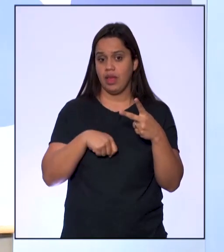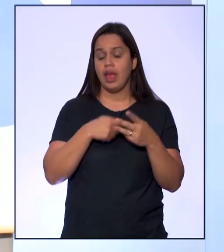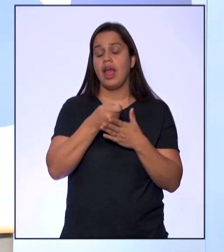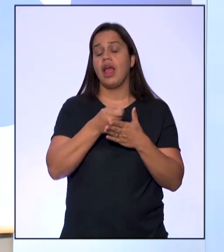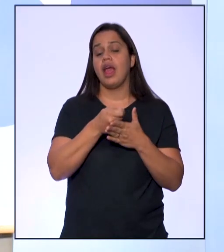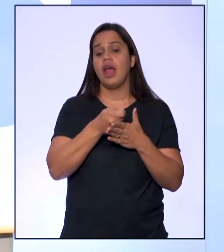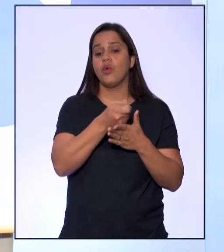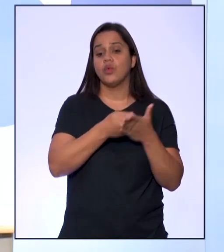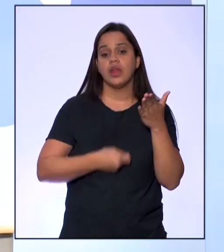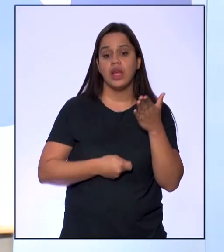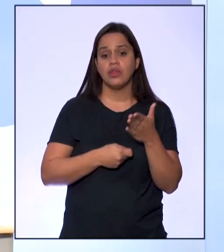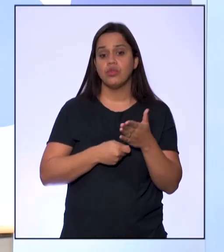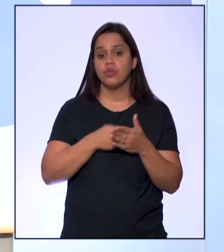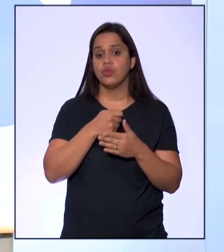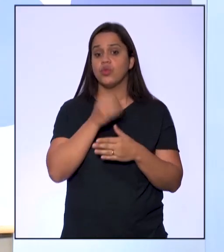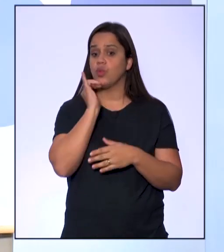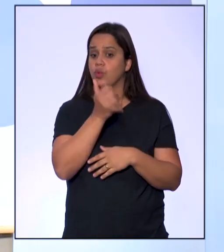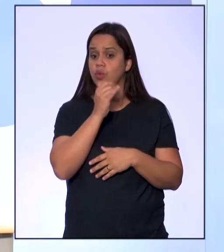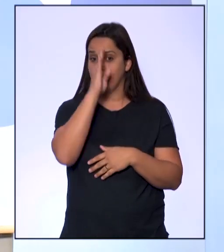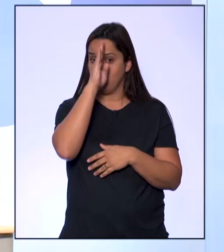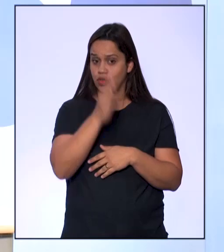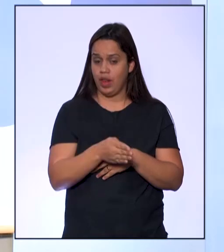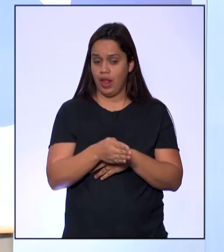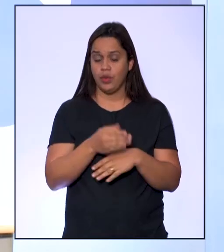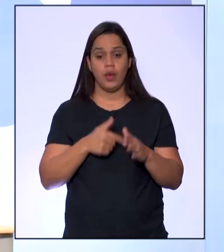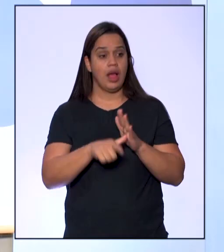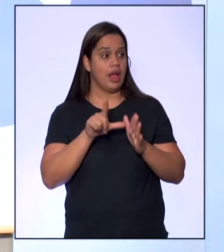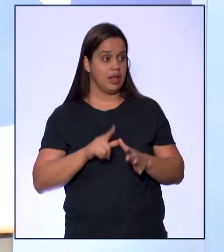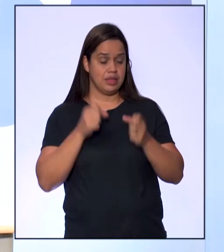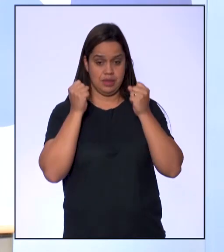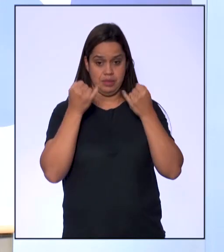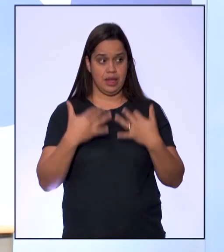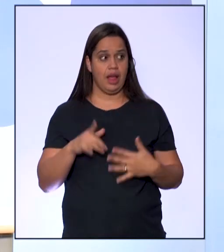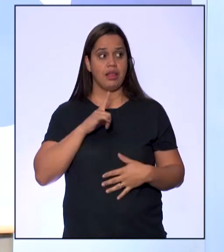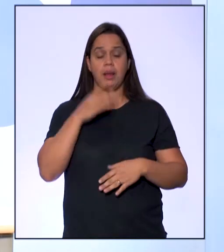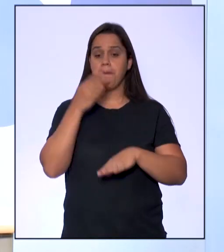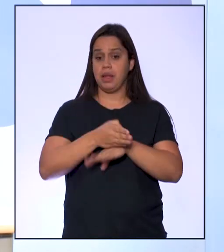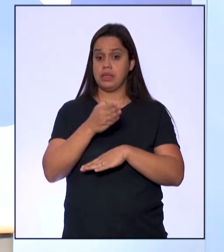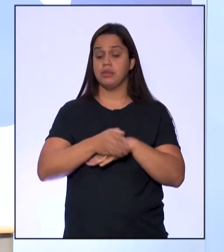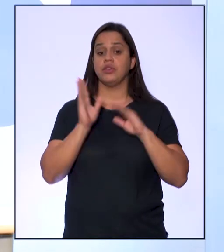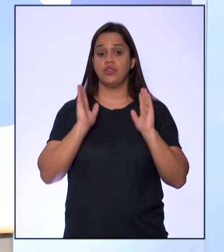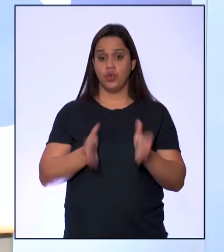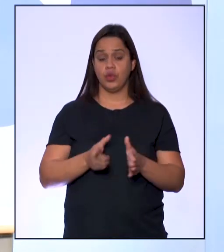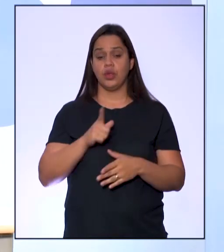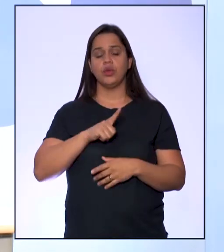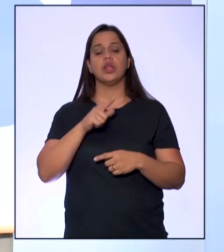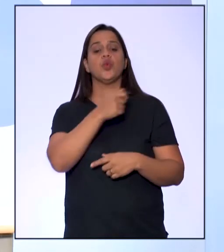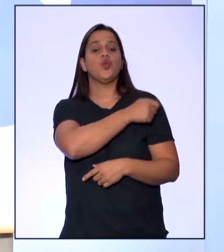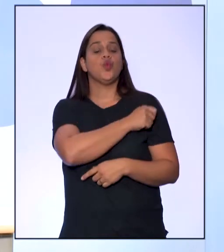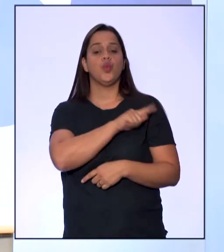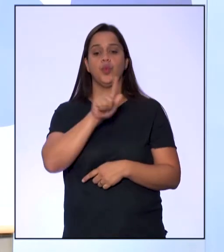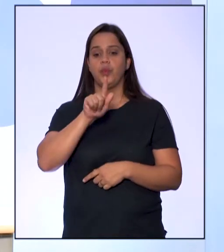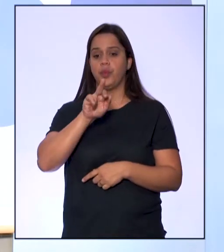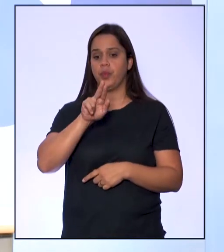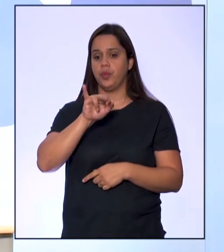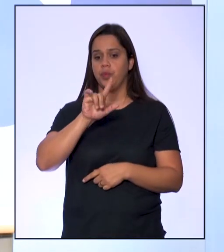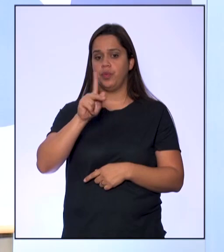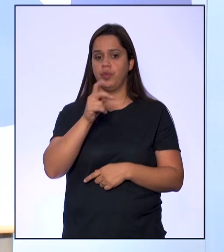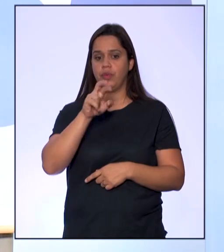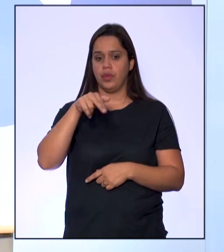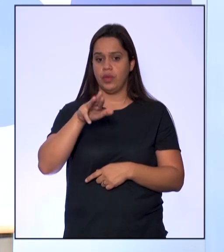sobre o discurso direto, já temos participação. O Guilherme, ele escreveu aqui sim, que